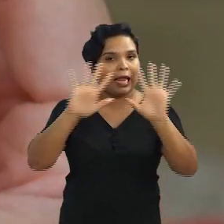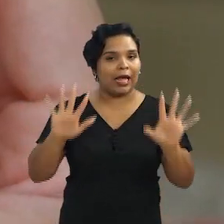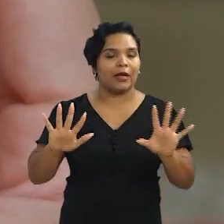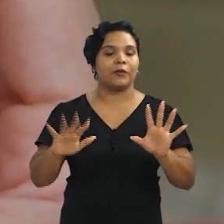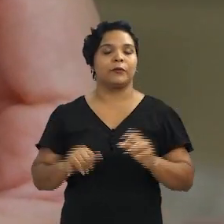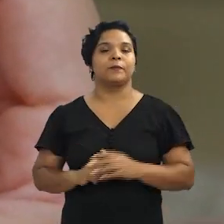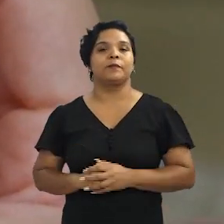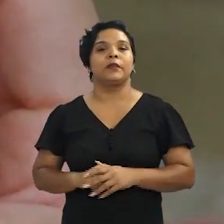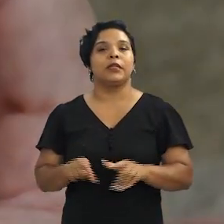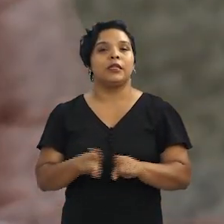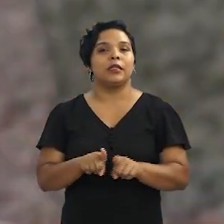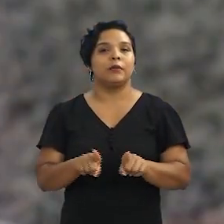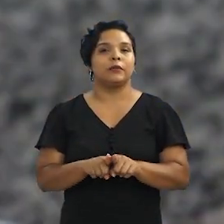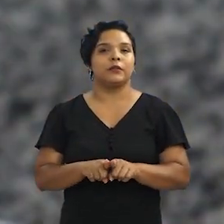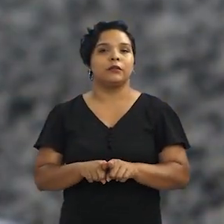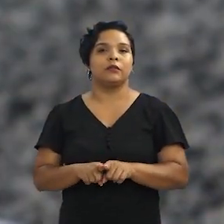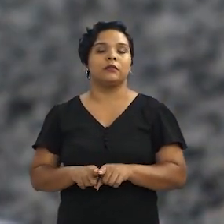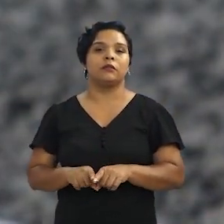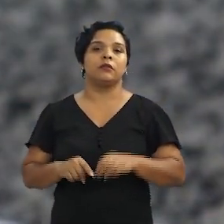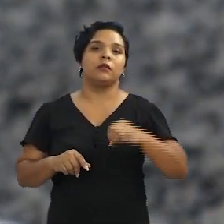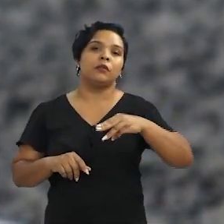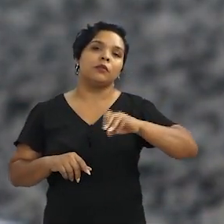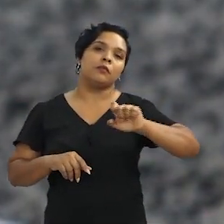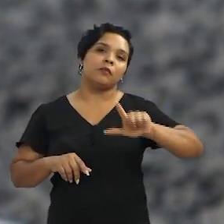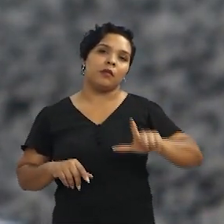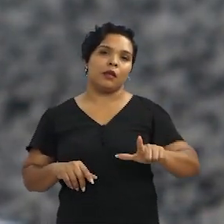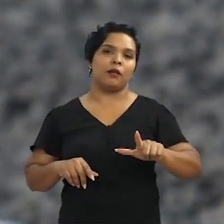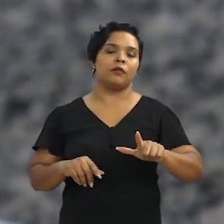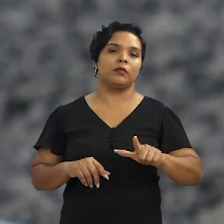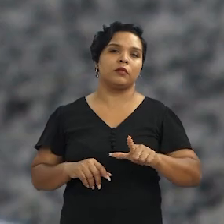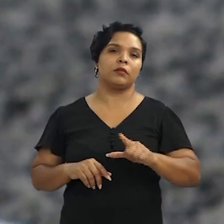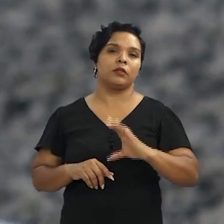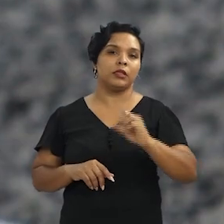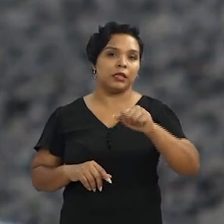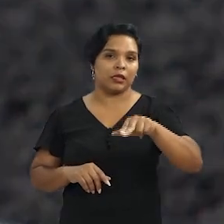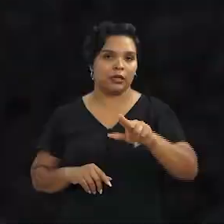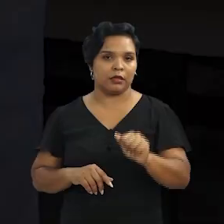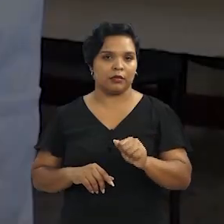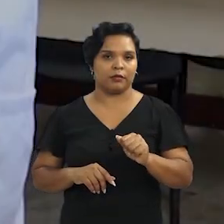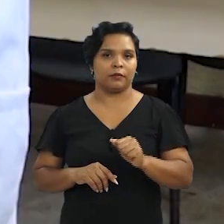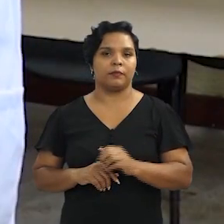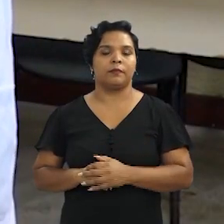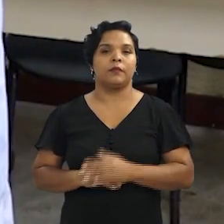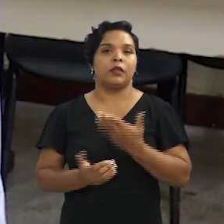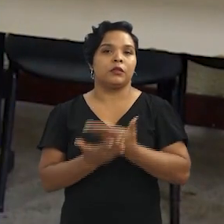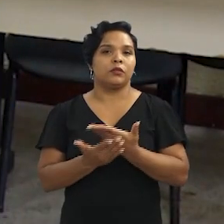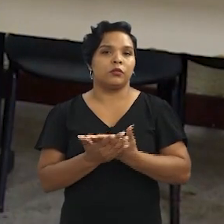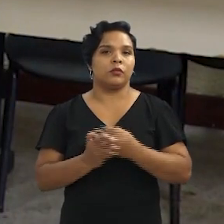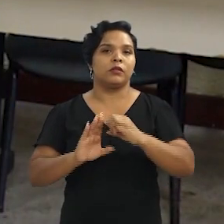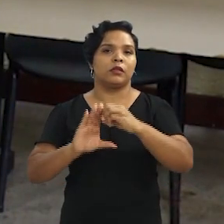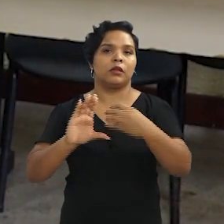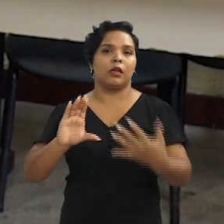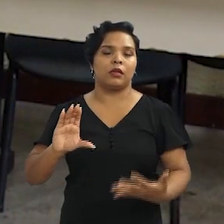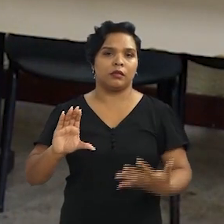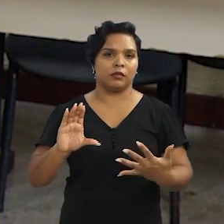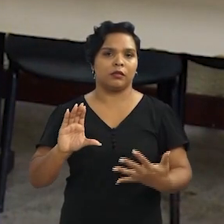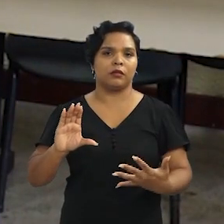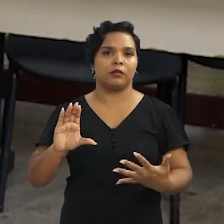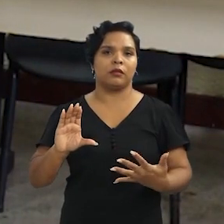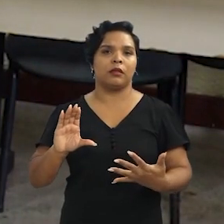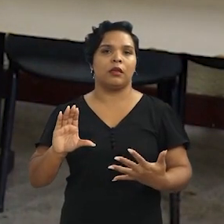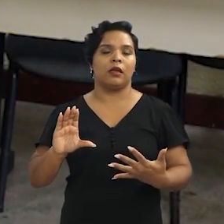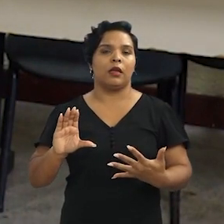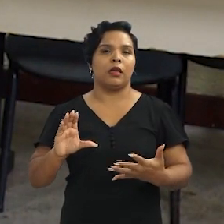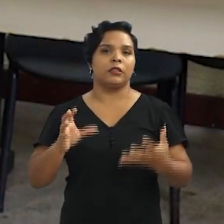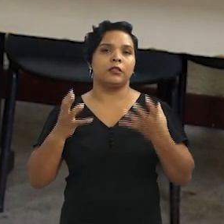mais claro, como o mel de floral, e parecer, às vezes, até com mel de melado de cana. Inicialmente, esse estudo de